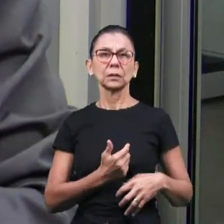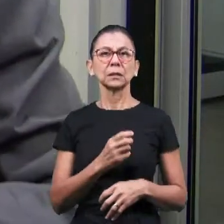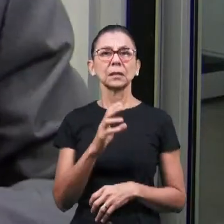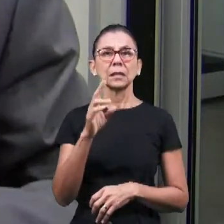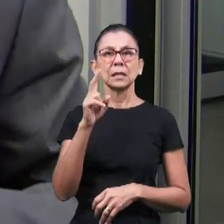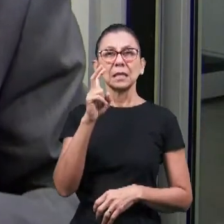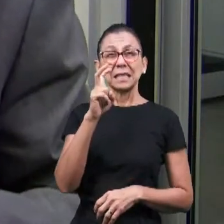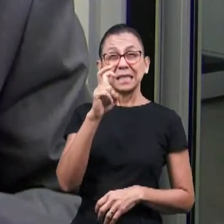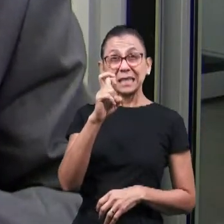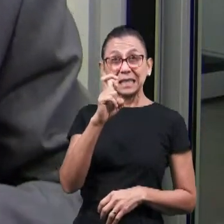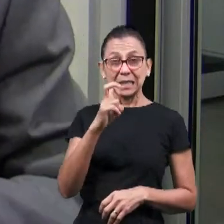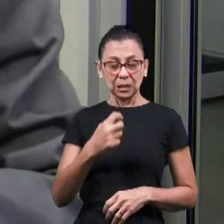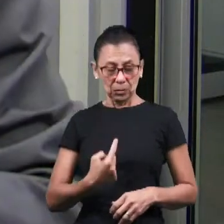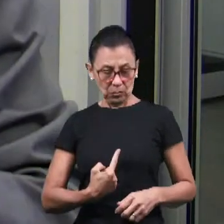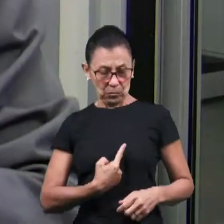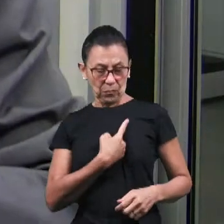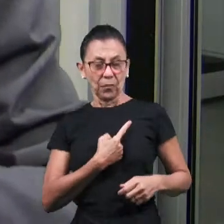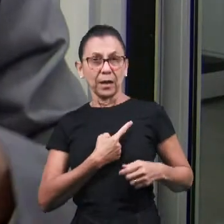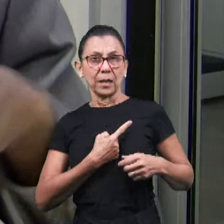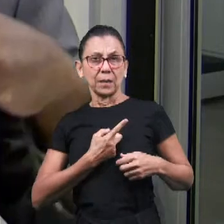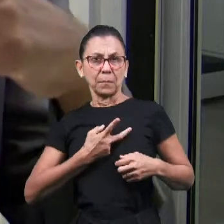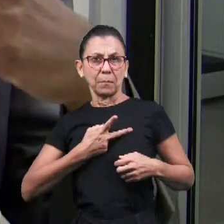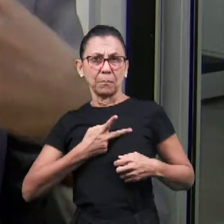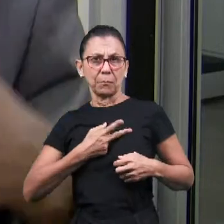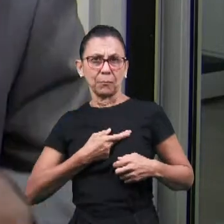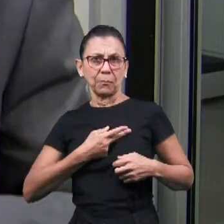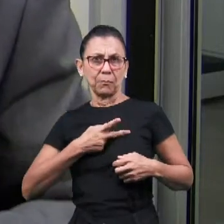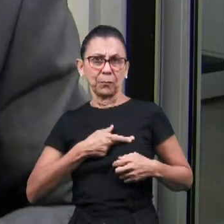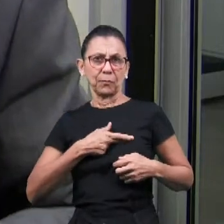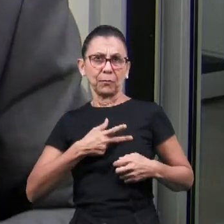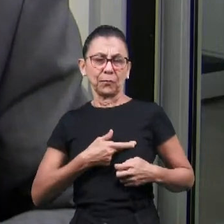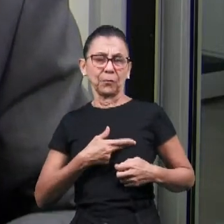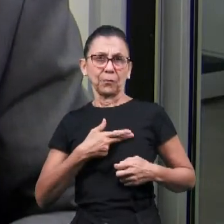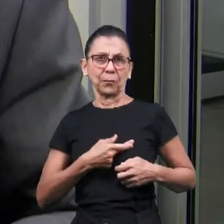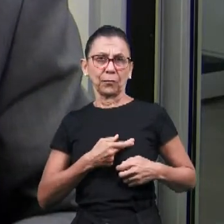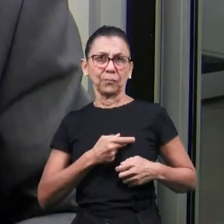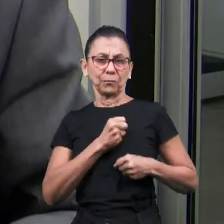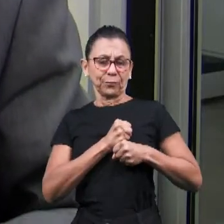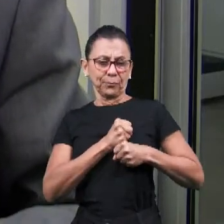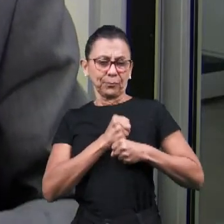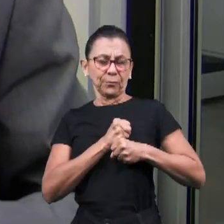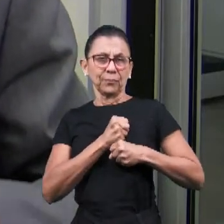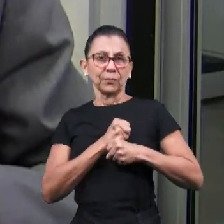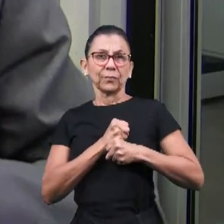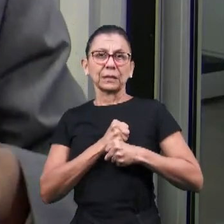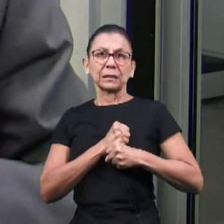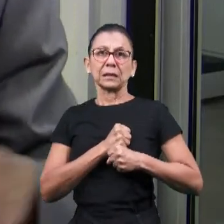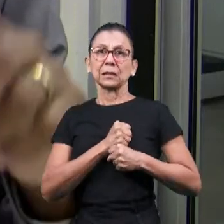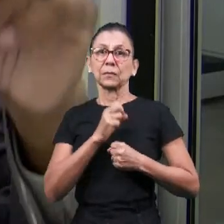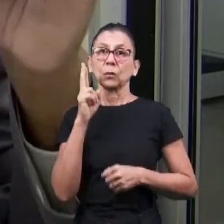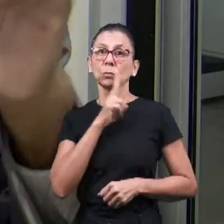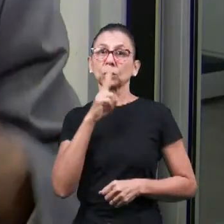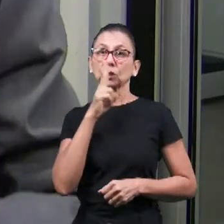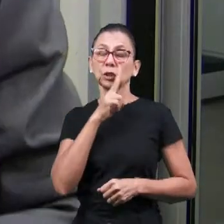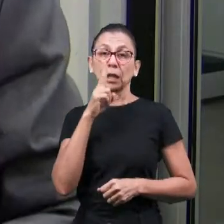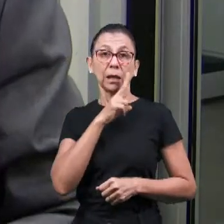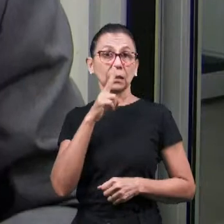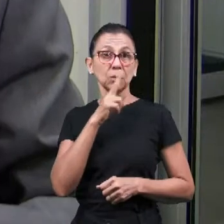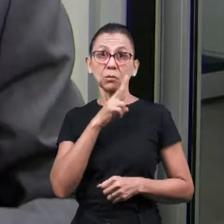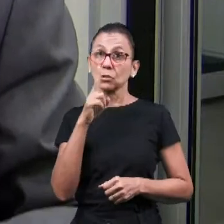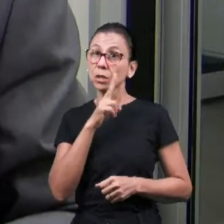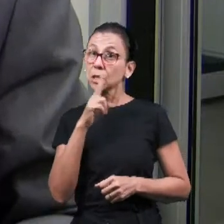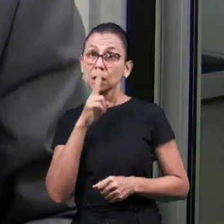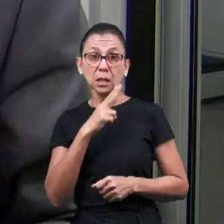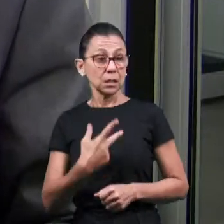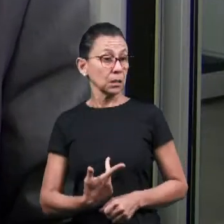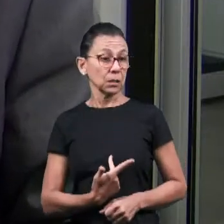5 vezes entupida, 3 safenas, 2 mamárias. A cirurgia foi emergencial. Minha esposa teve que assinar um termo. Então,